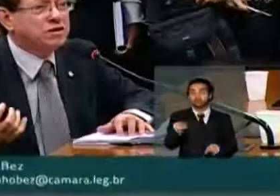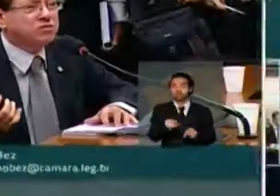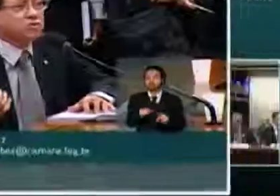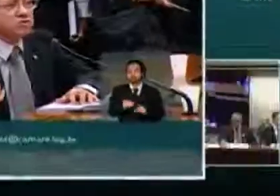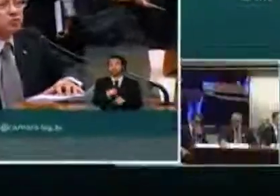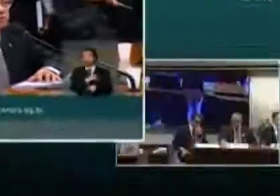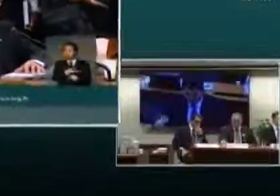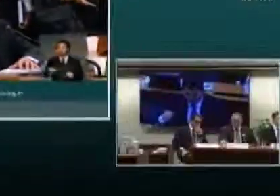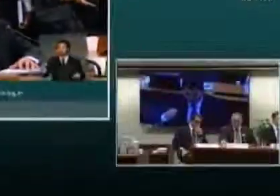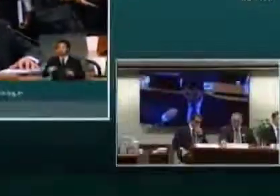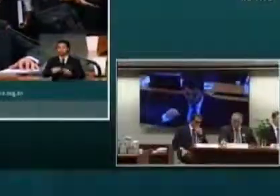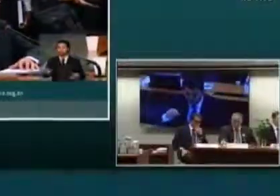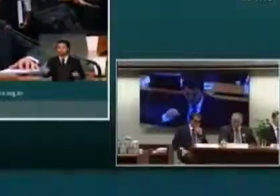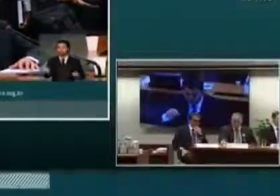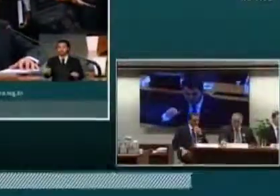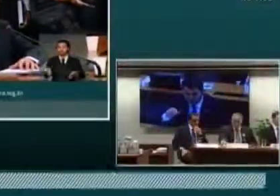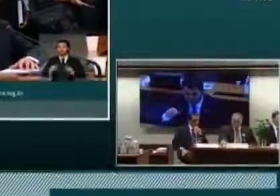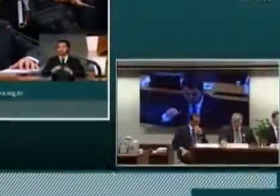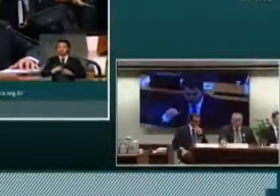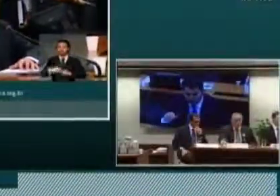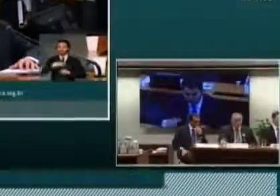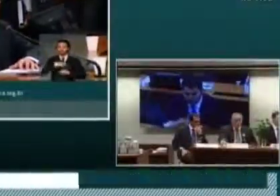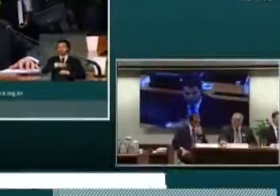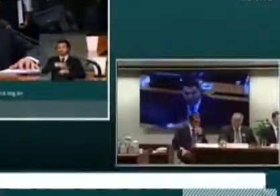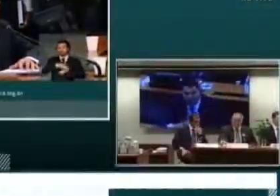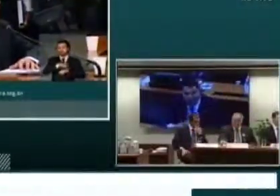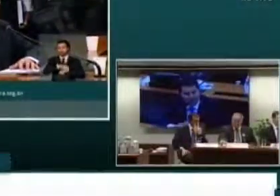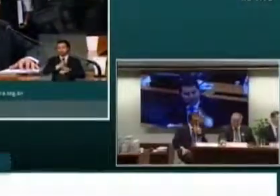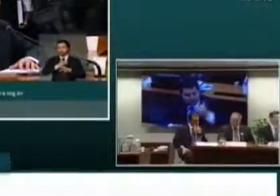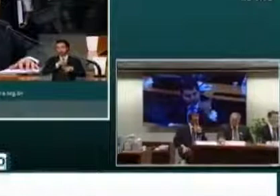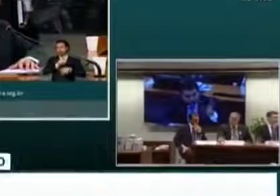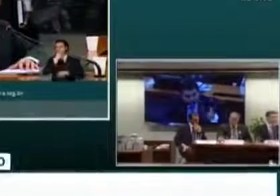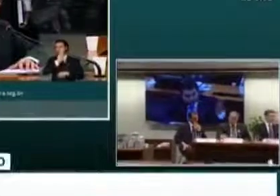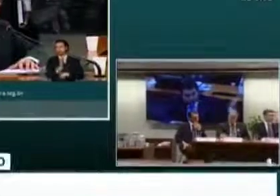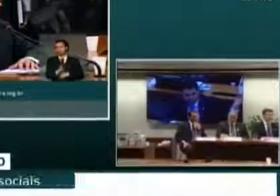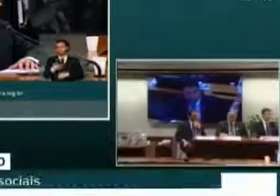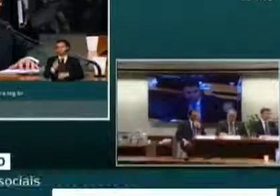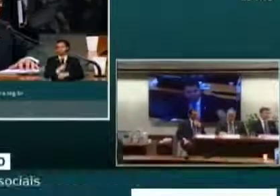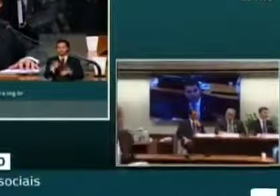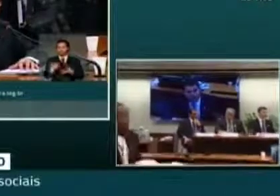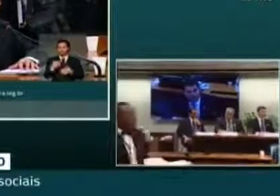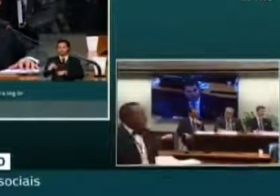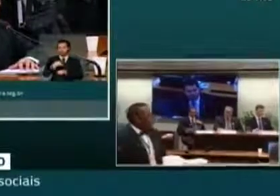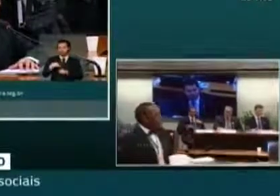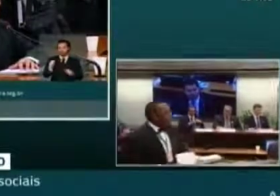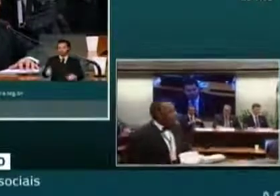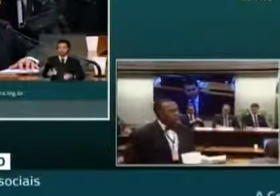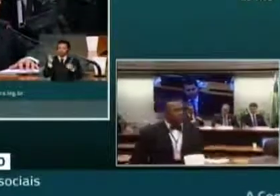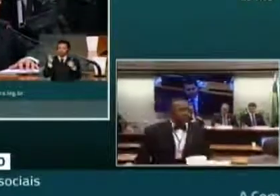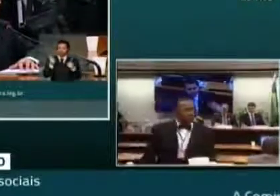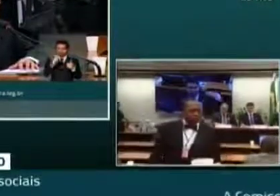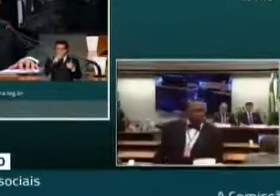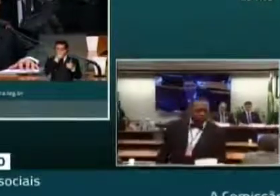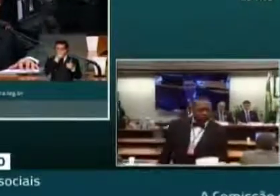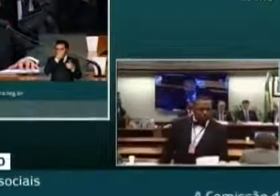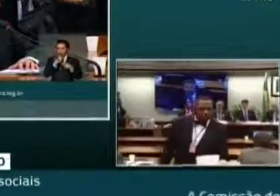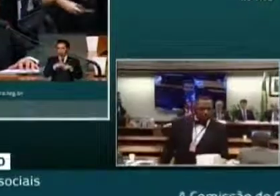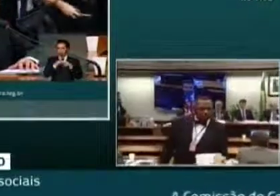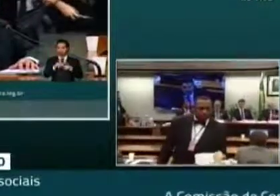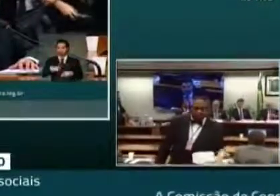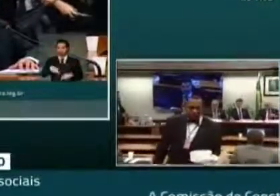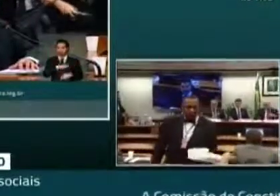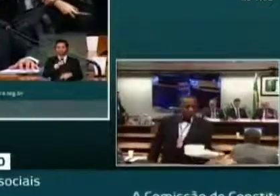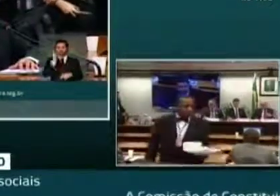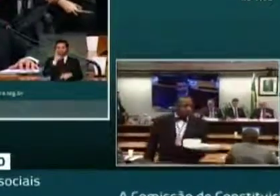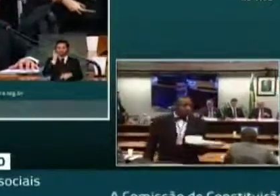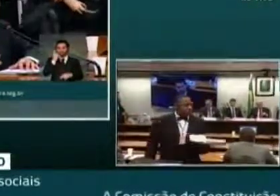sentimento dessas pessoas, e todos nós aqui somos brasileiros. Nós queremos é o melhor para o país. Essa é a realidade. Então, nós aqui